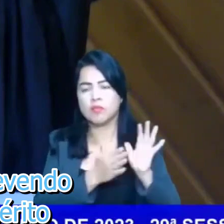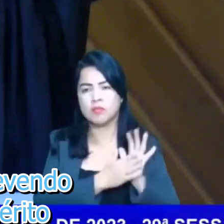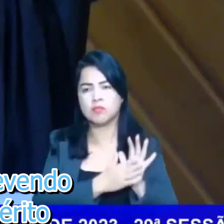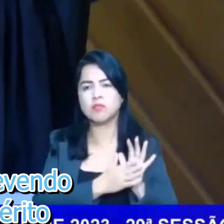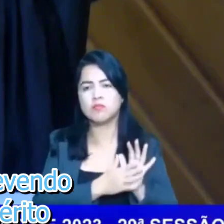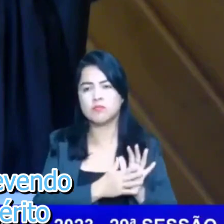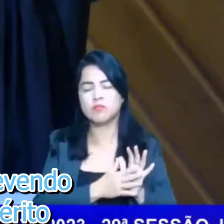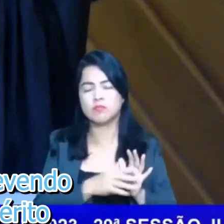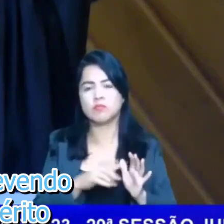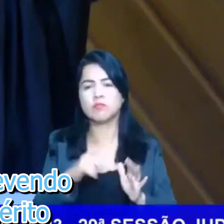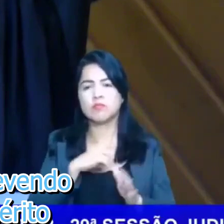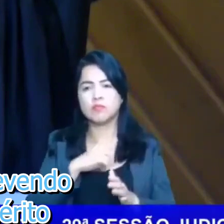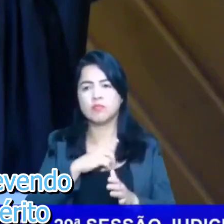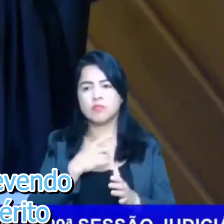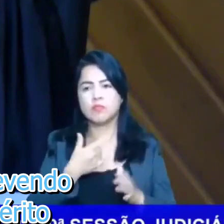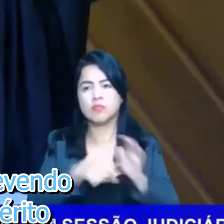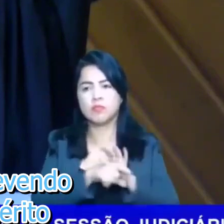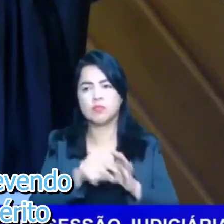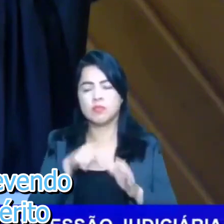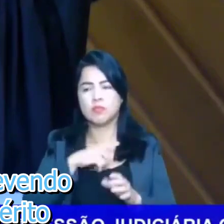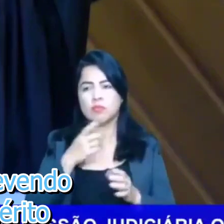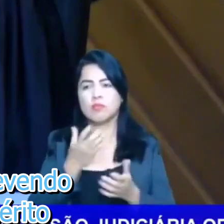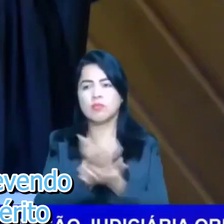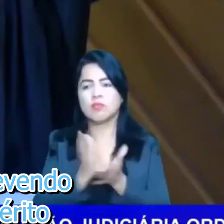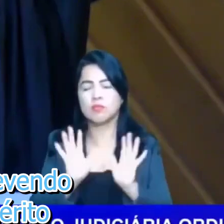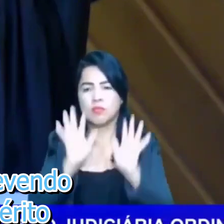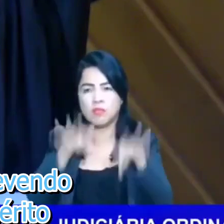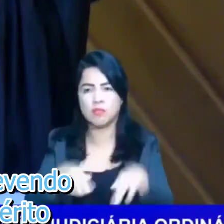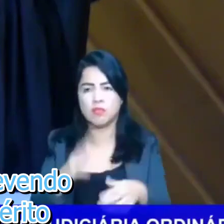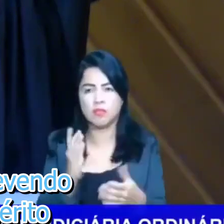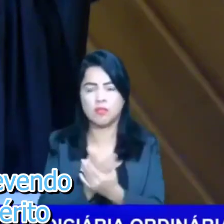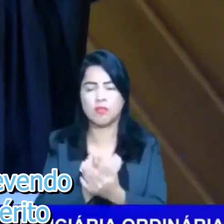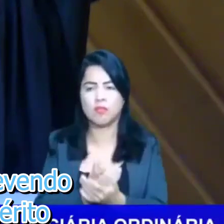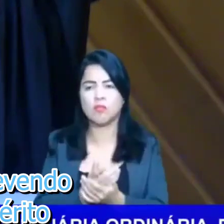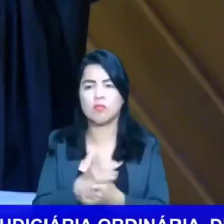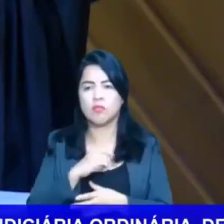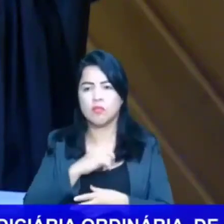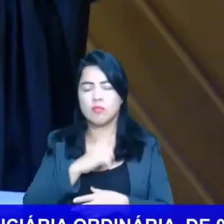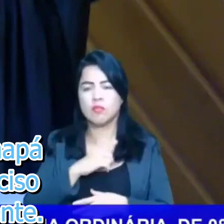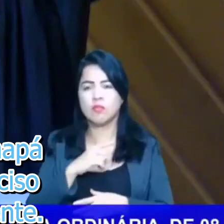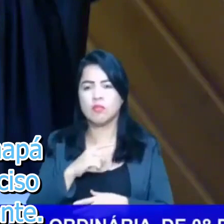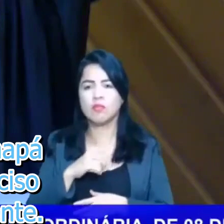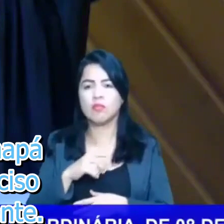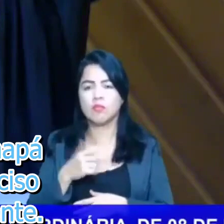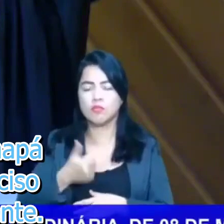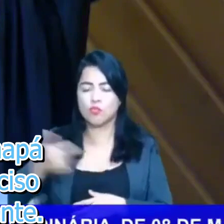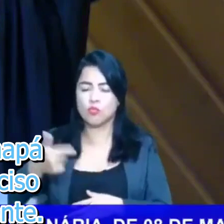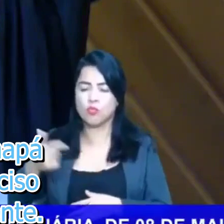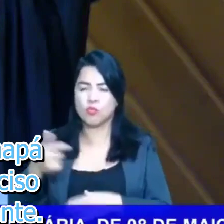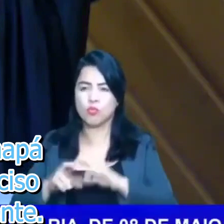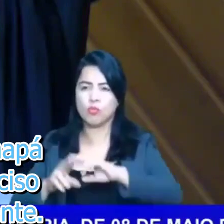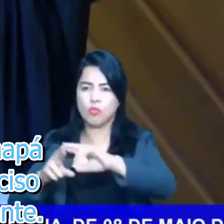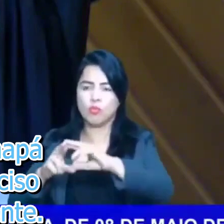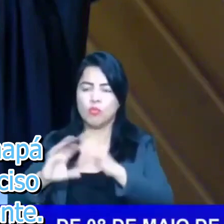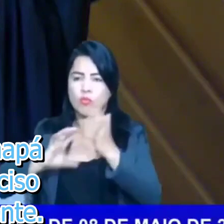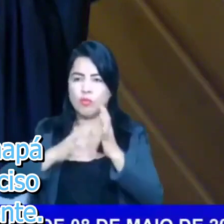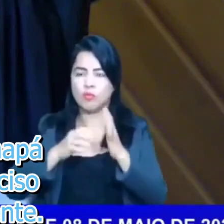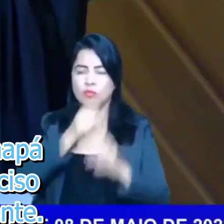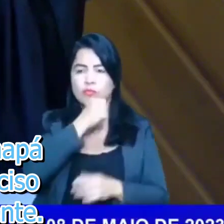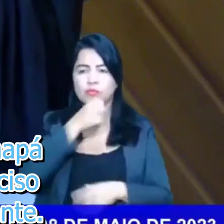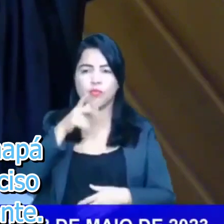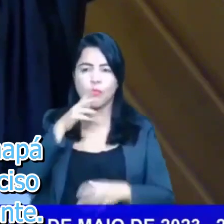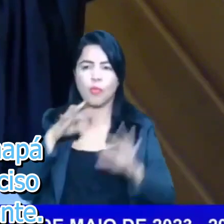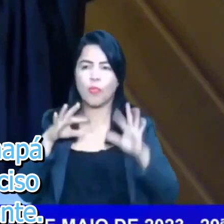ilegitimidade passiva, devendo ser julgado extinto o processo sem resolução do mérito em face da segunda representada, ou seja, a coligação Mapa para